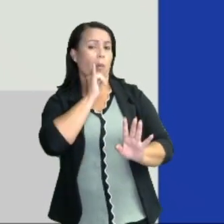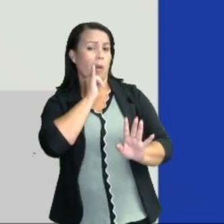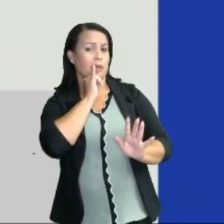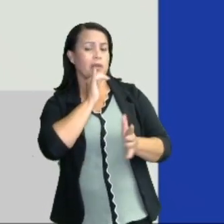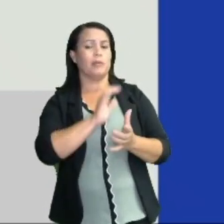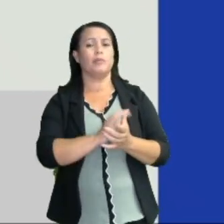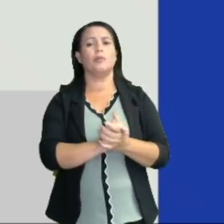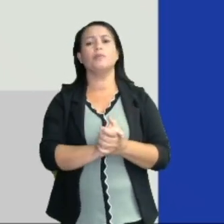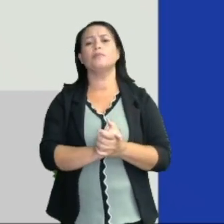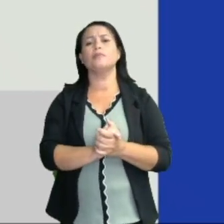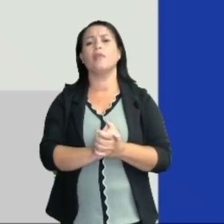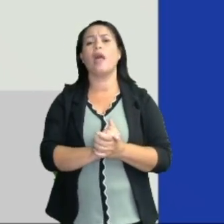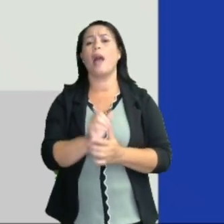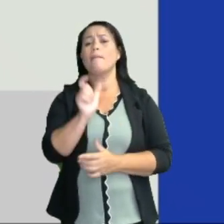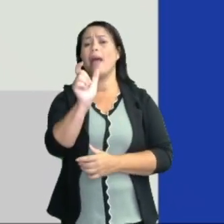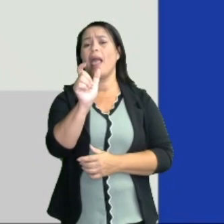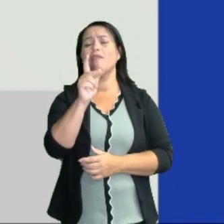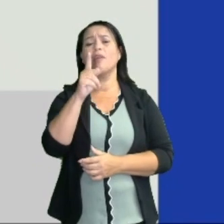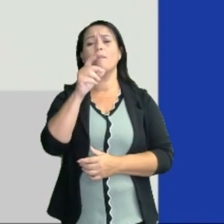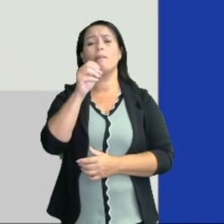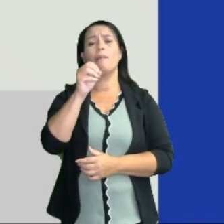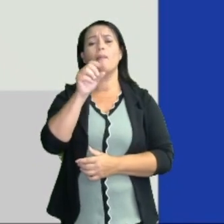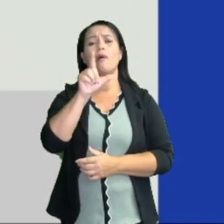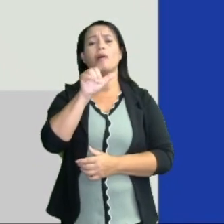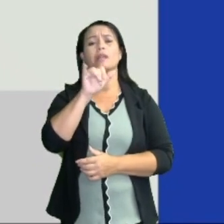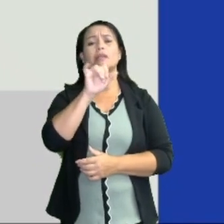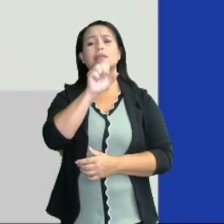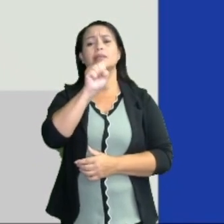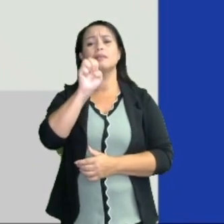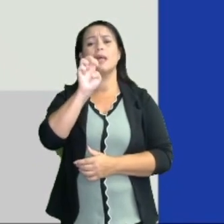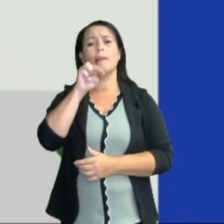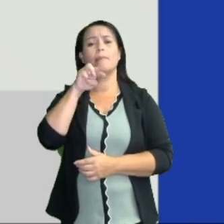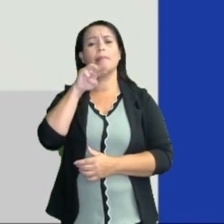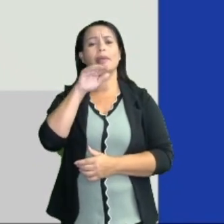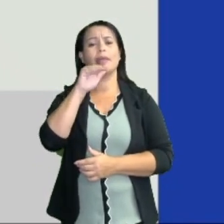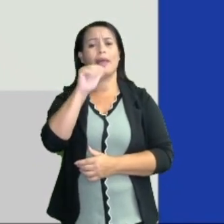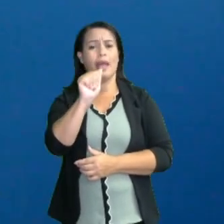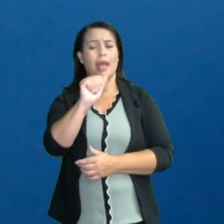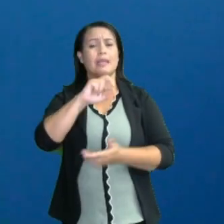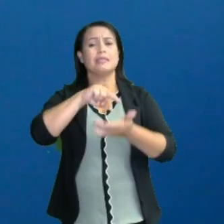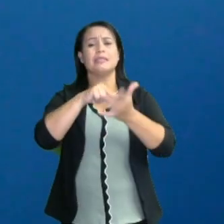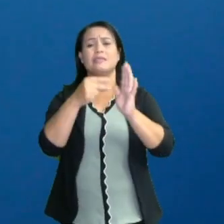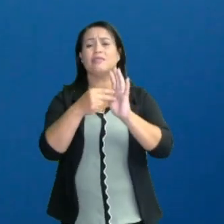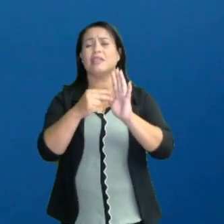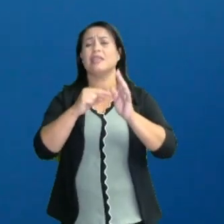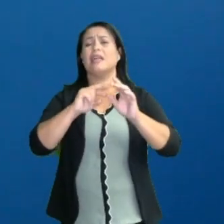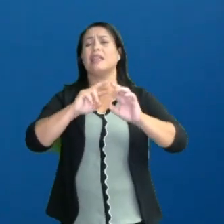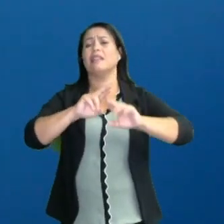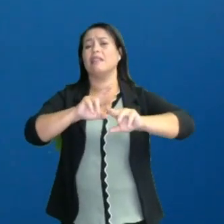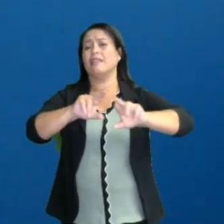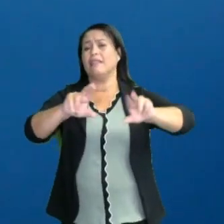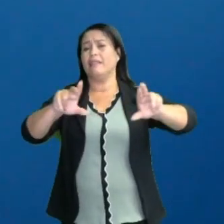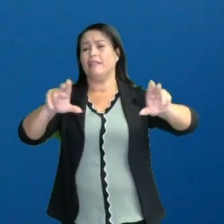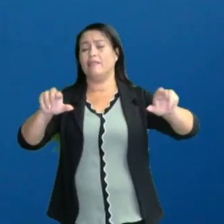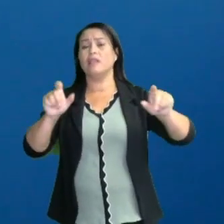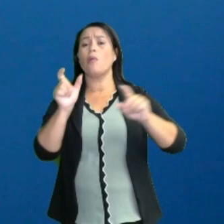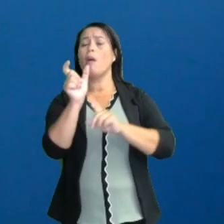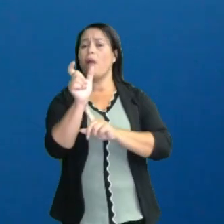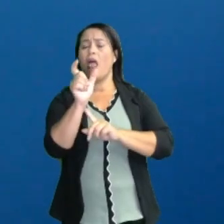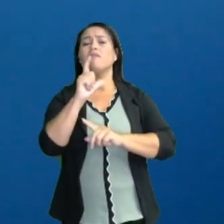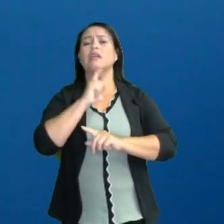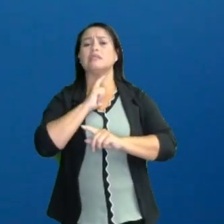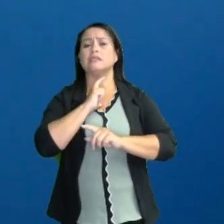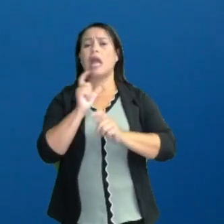seja, a palavra polissêmica é uma palavra que reúne vários significados. Então, uma palavra só, ela